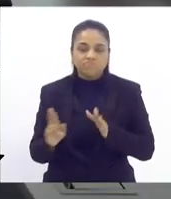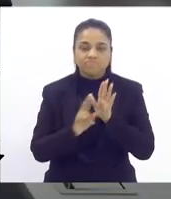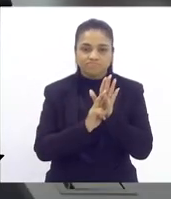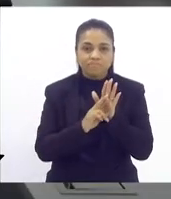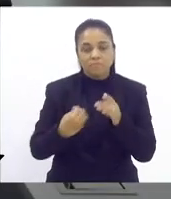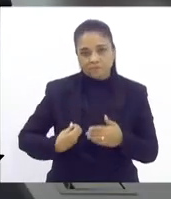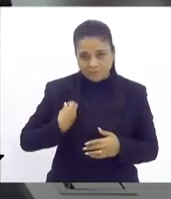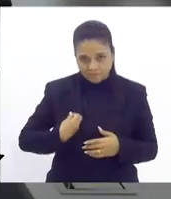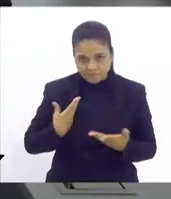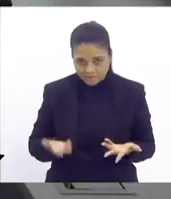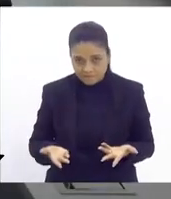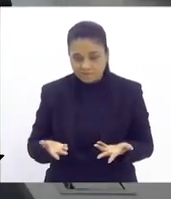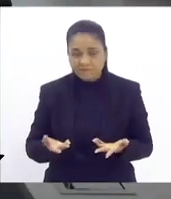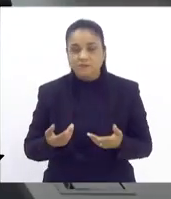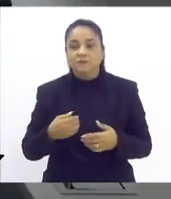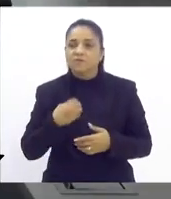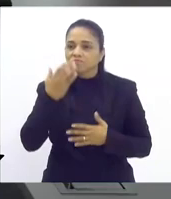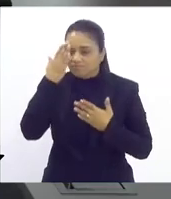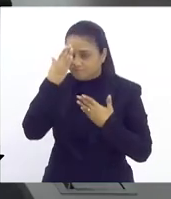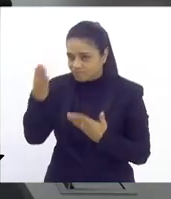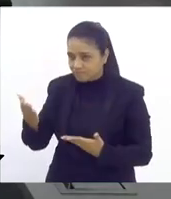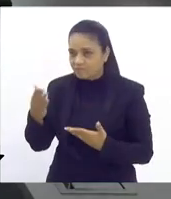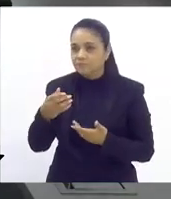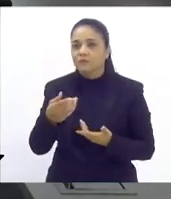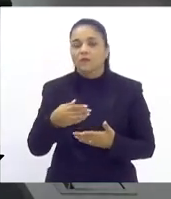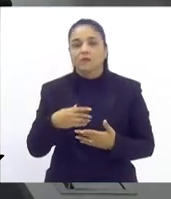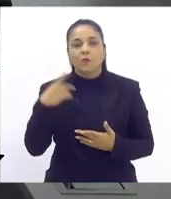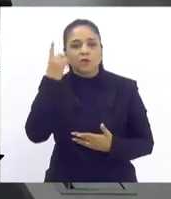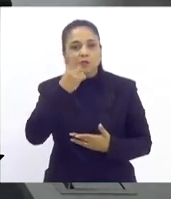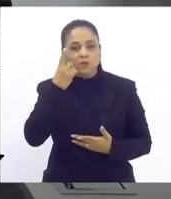muito obrigado deputado poubel